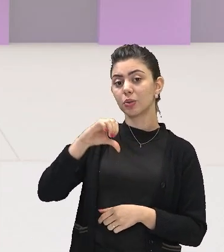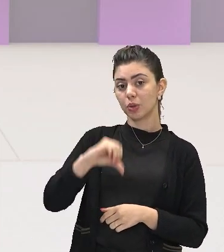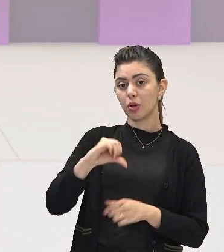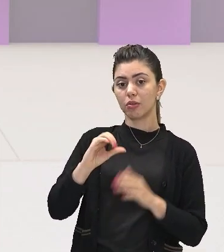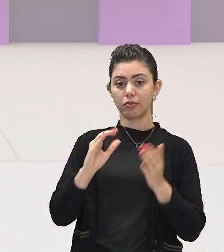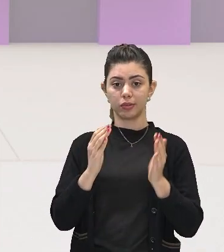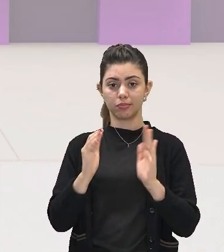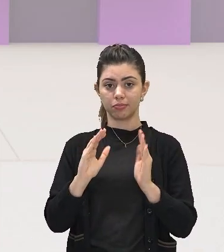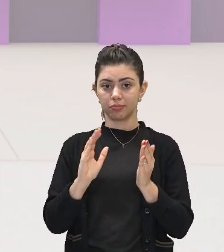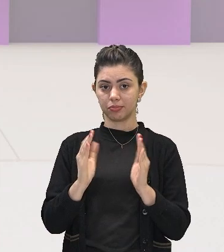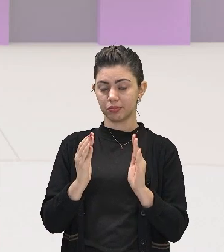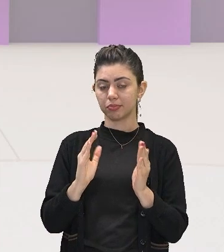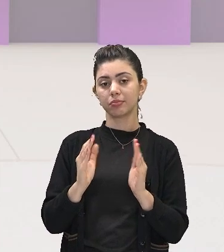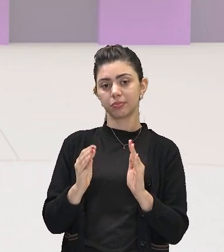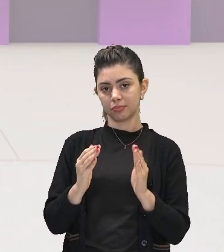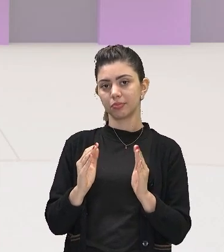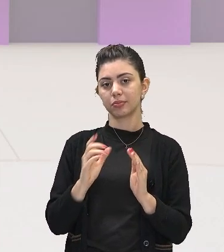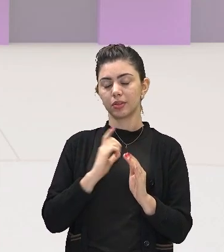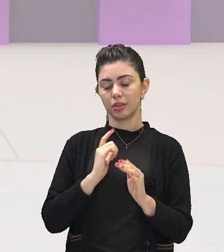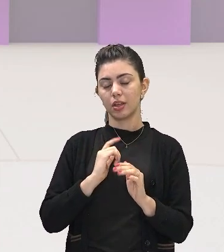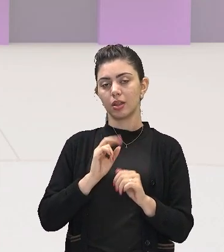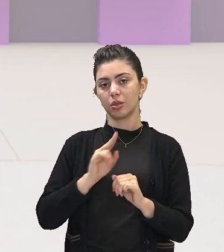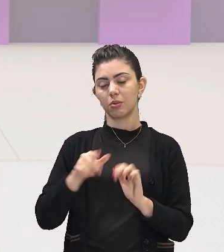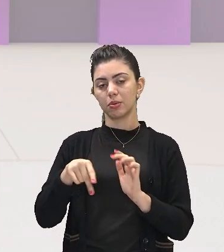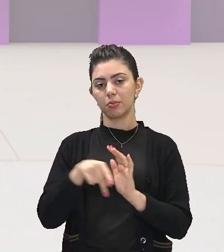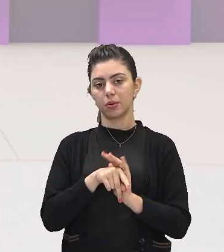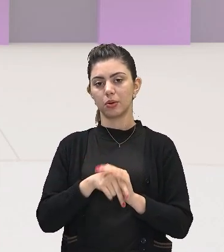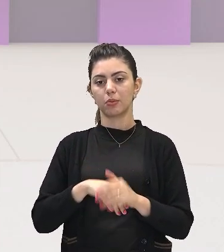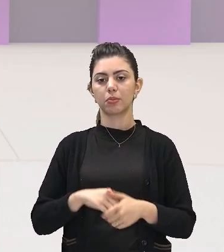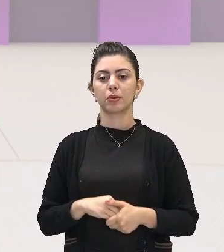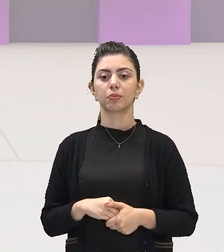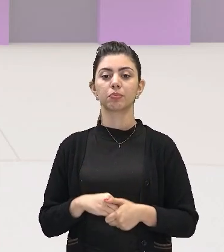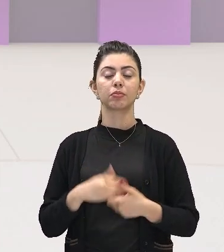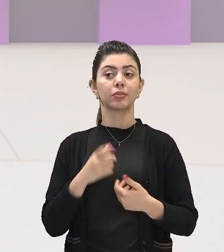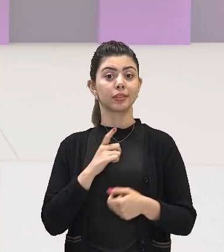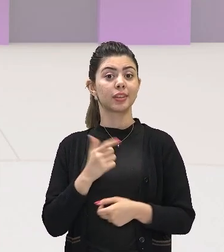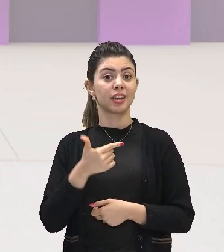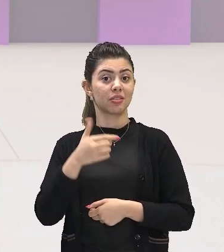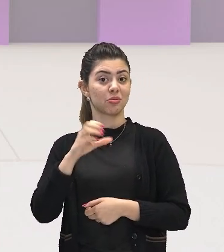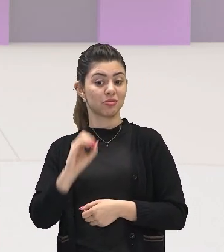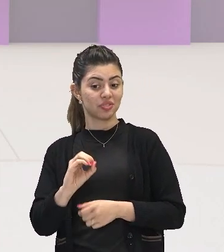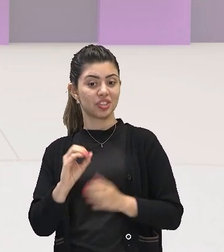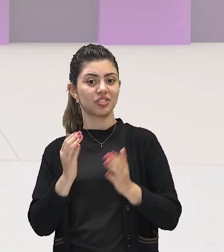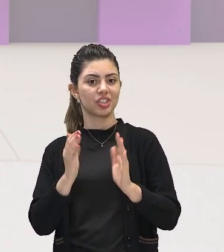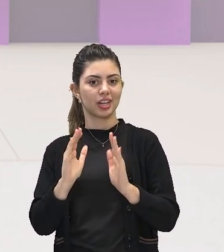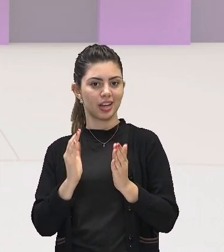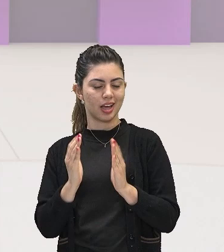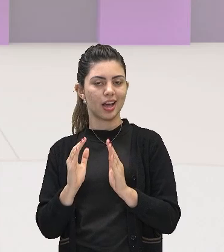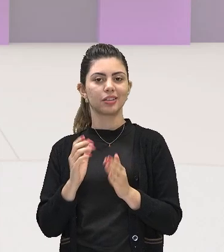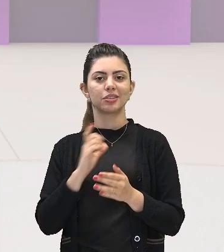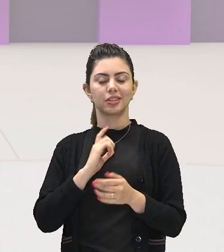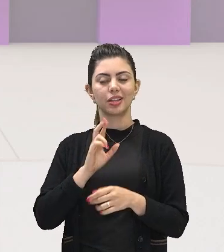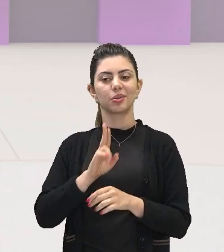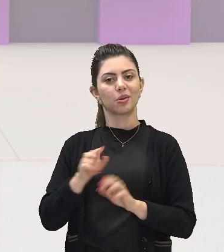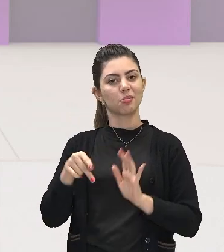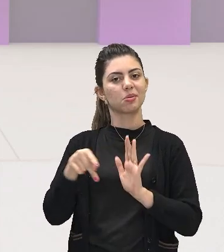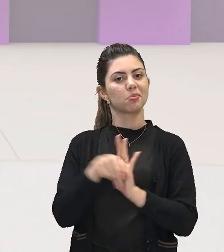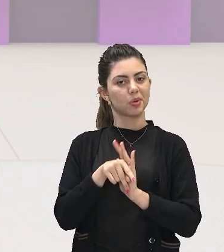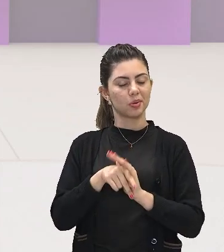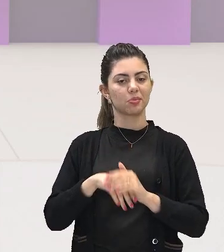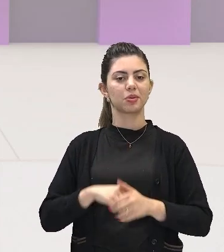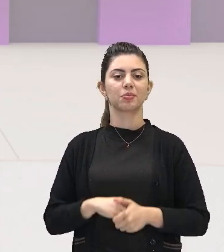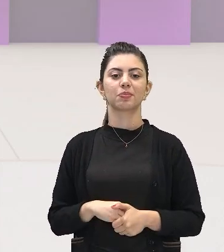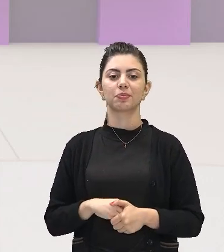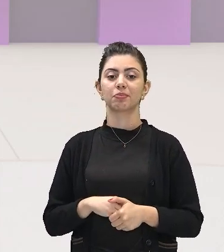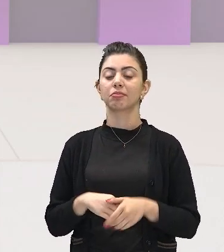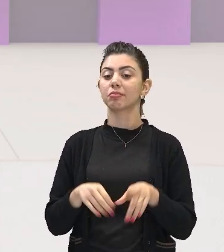o eneágono, ok? Nosso polígono regular com 20 lados é o icoságono, ok? E